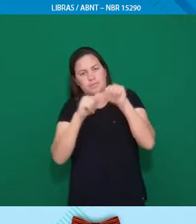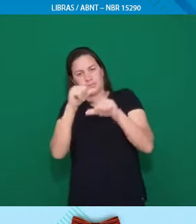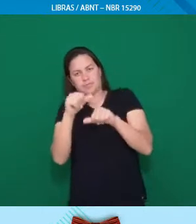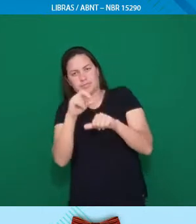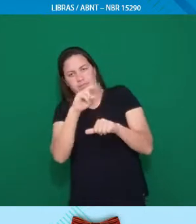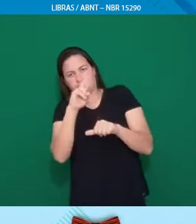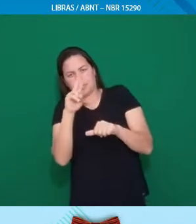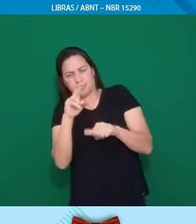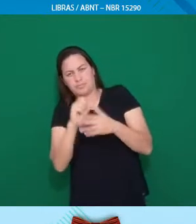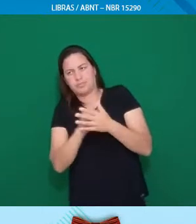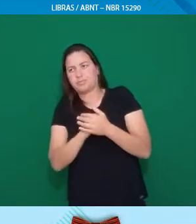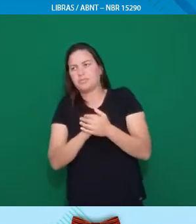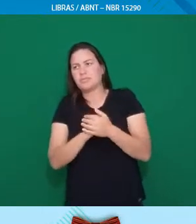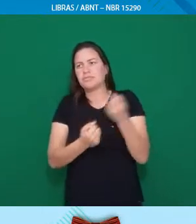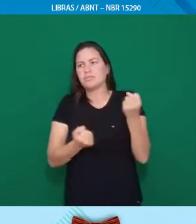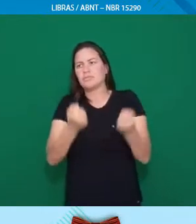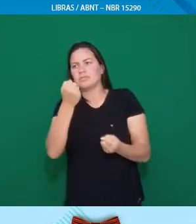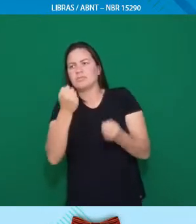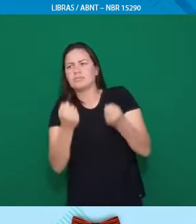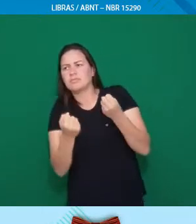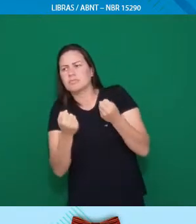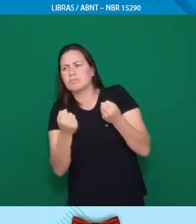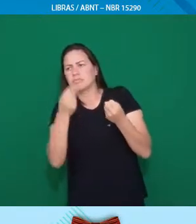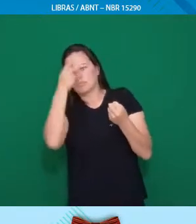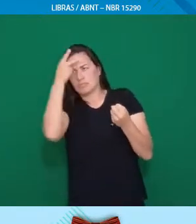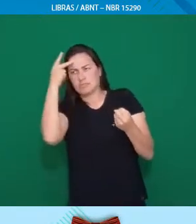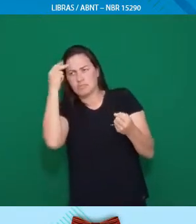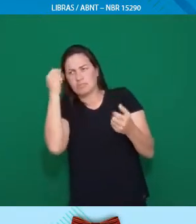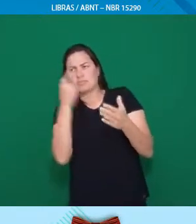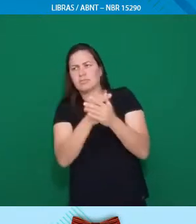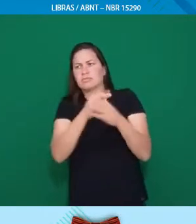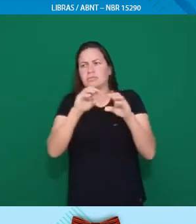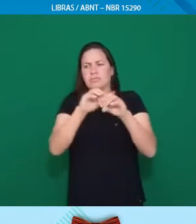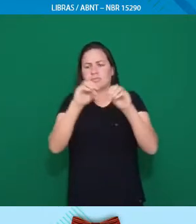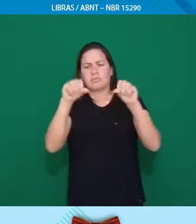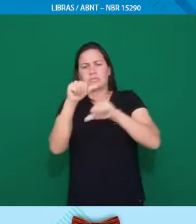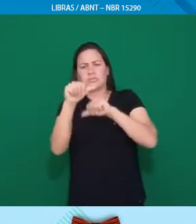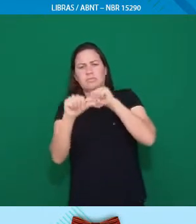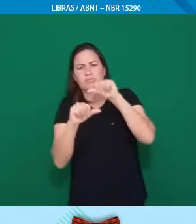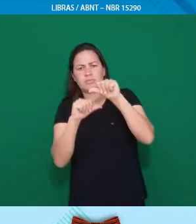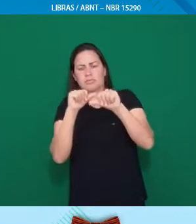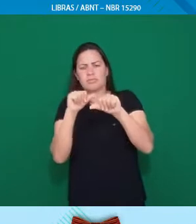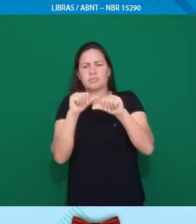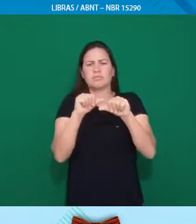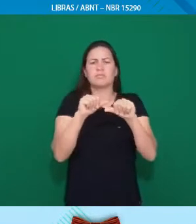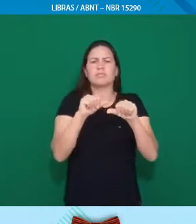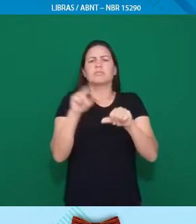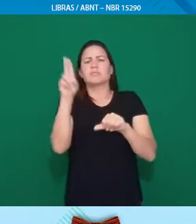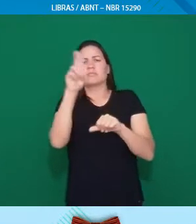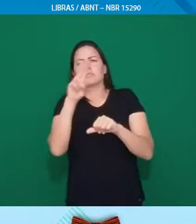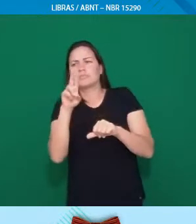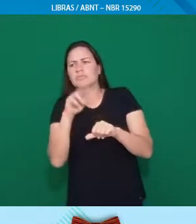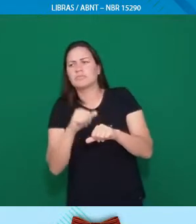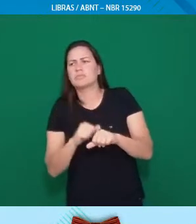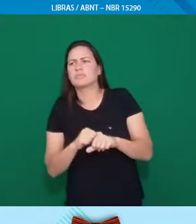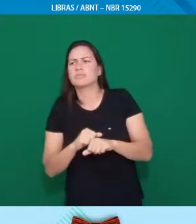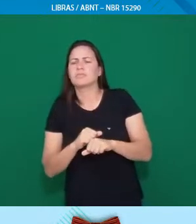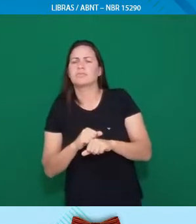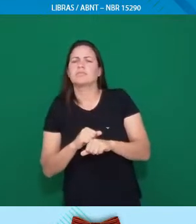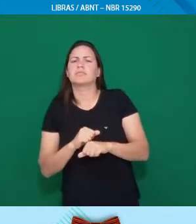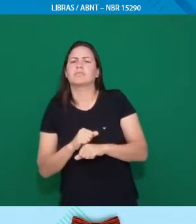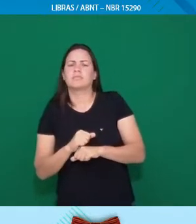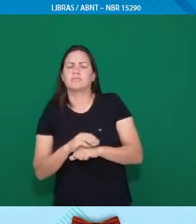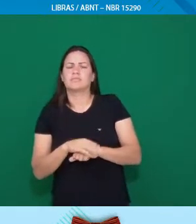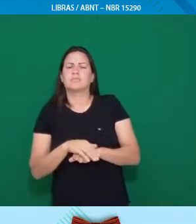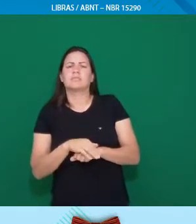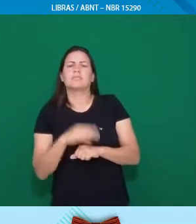pessoa não se eu sei na minha caminhonete não precisa trocar Nesse estilo tanto de outro planeta caminhonete ponhou dele e curtir isso aí